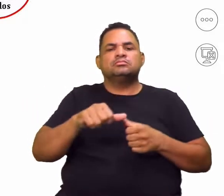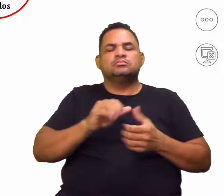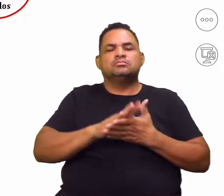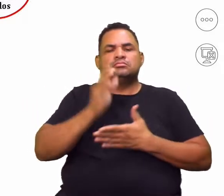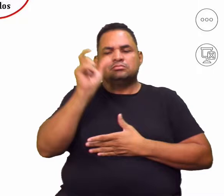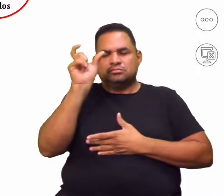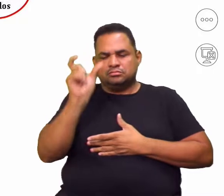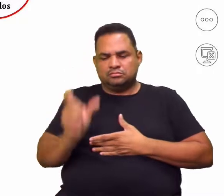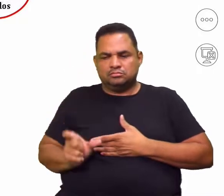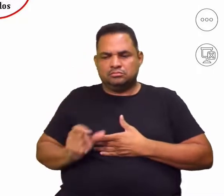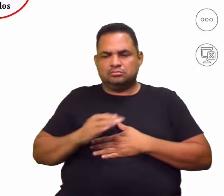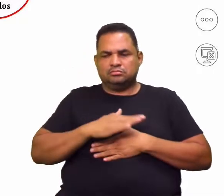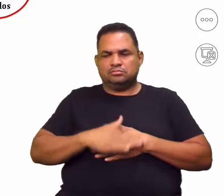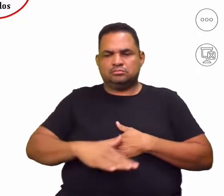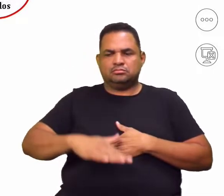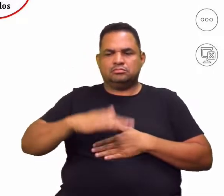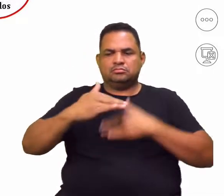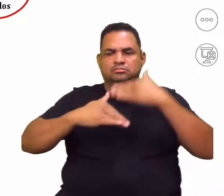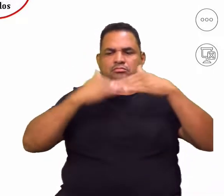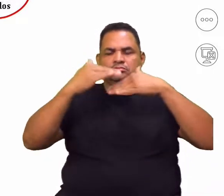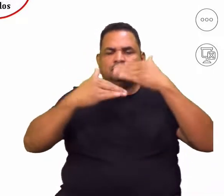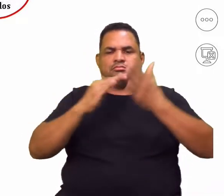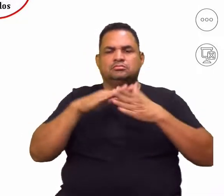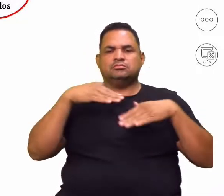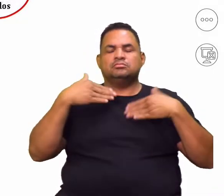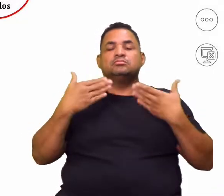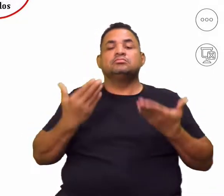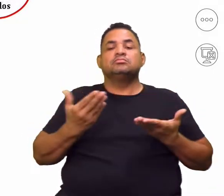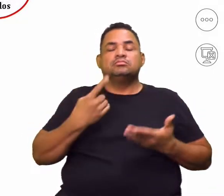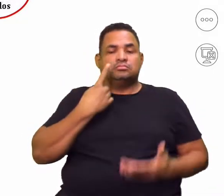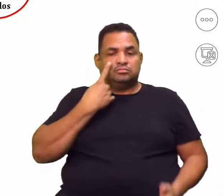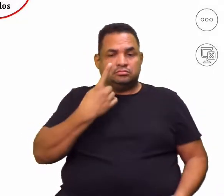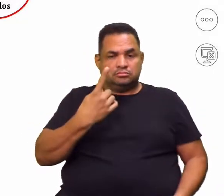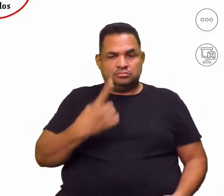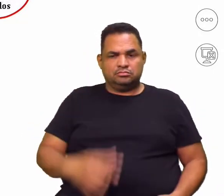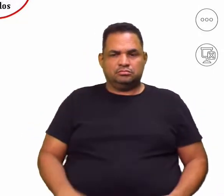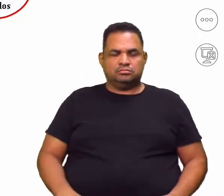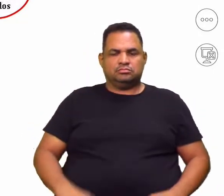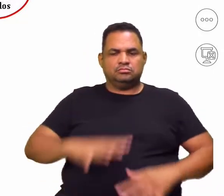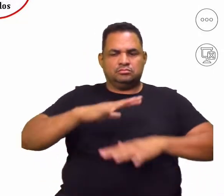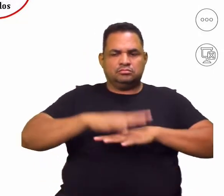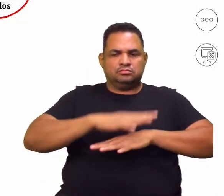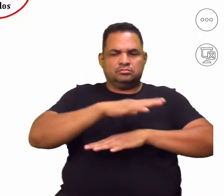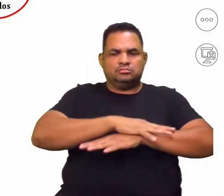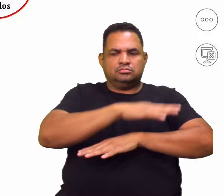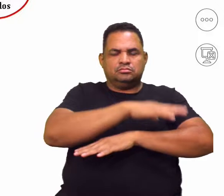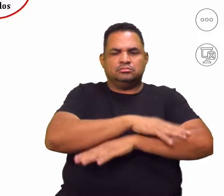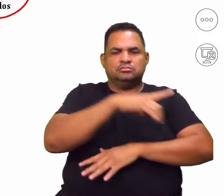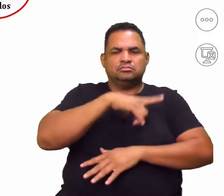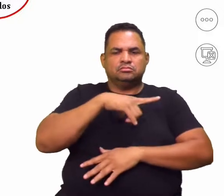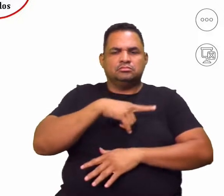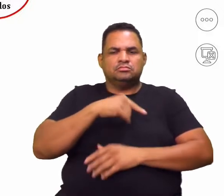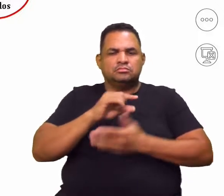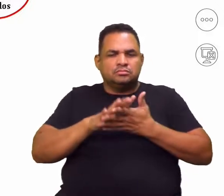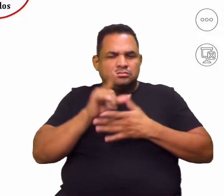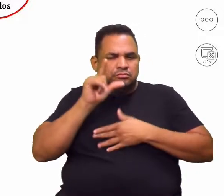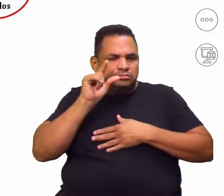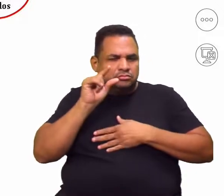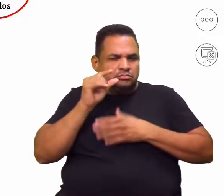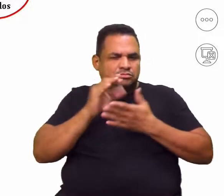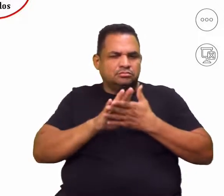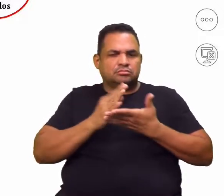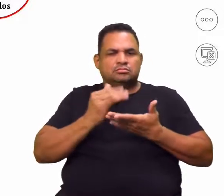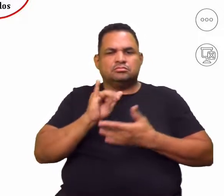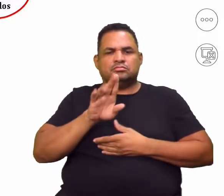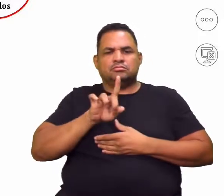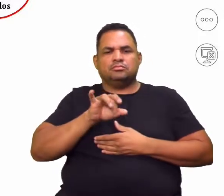indivíduo adulto. Tá bom? Aí quando a gente pega um anfíbio, que ele ainda está com o resquício da cauda, a gente chama ele de